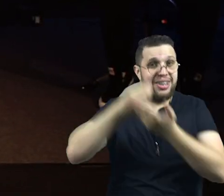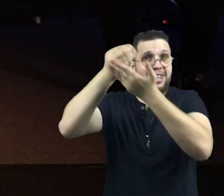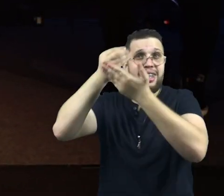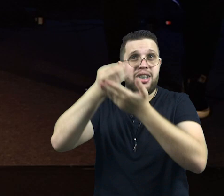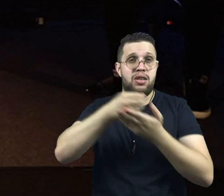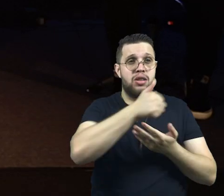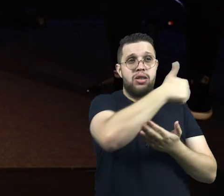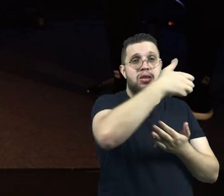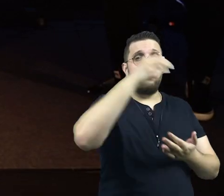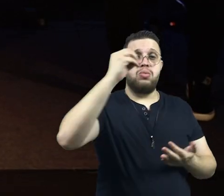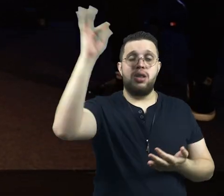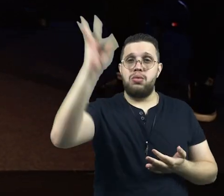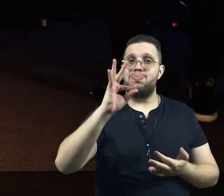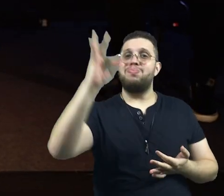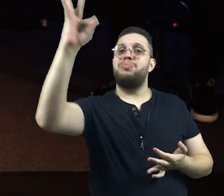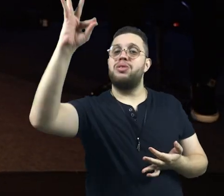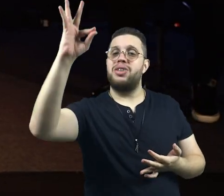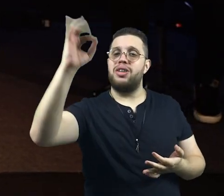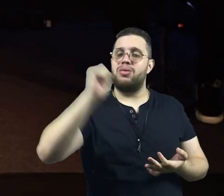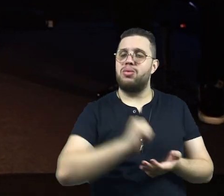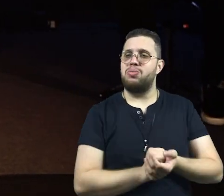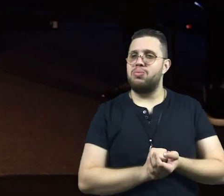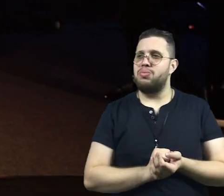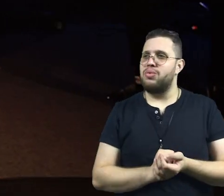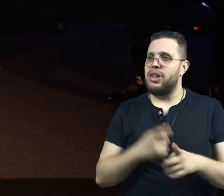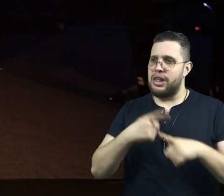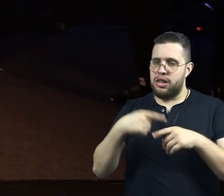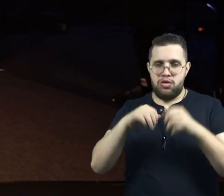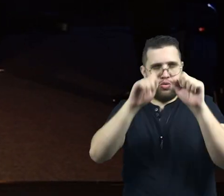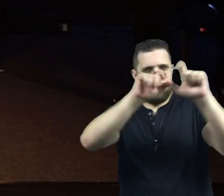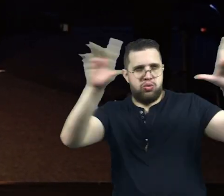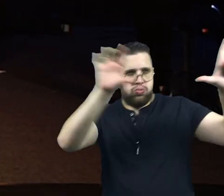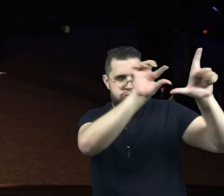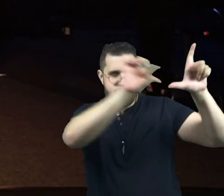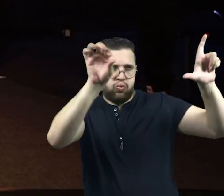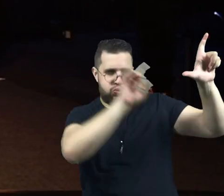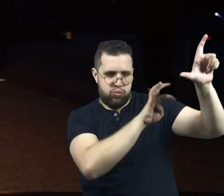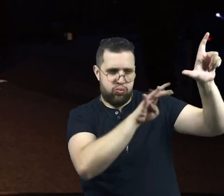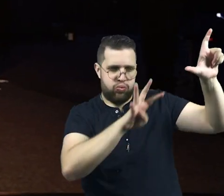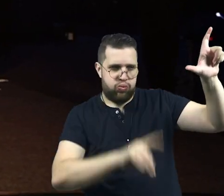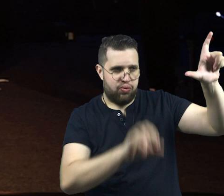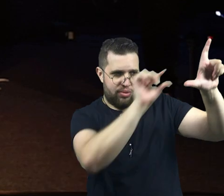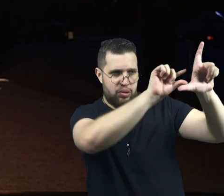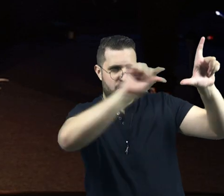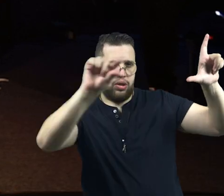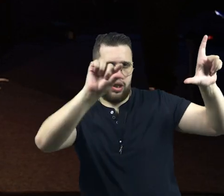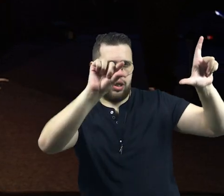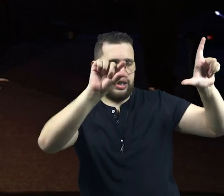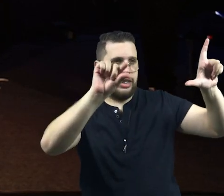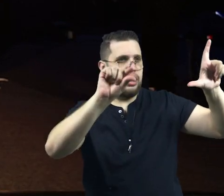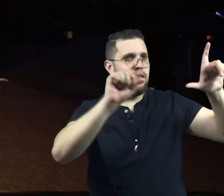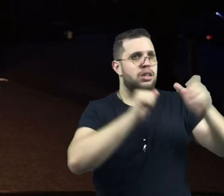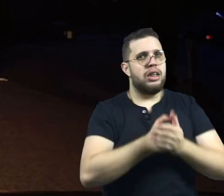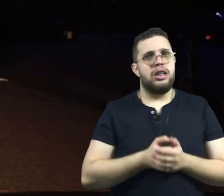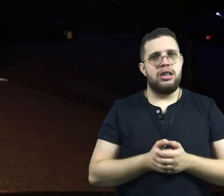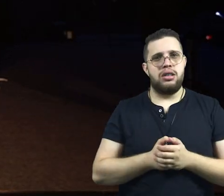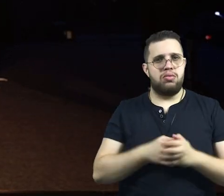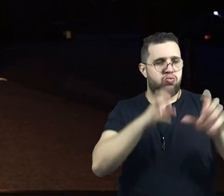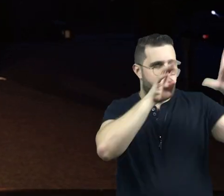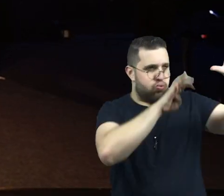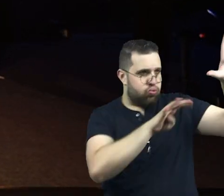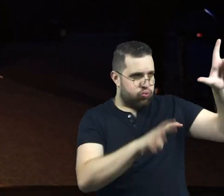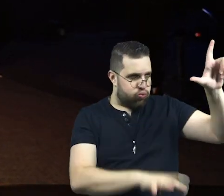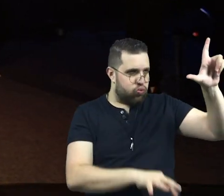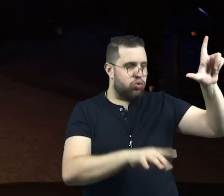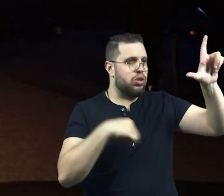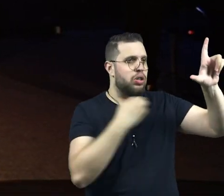seu coração para Ele. A gente tem na descrição desse vídeo um link, está sendo colocado aí também nos comentários para você, clica ali,